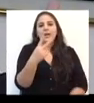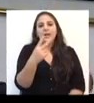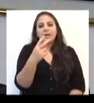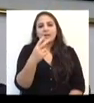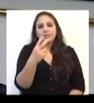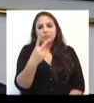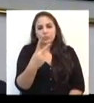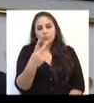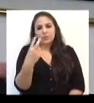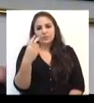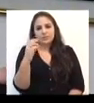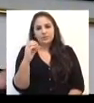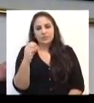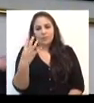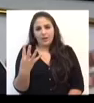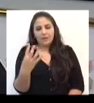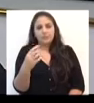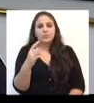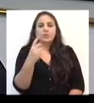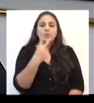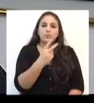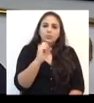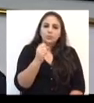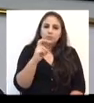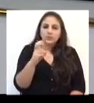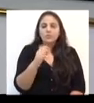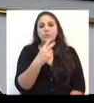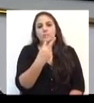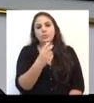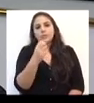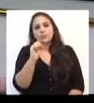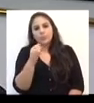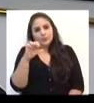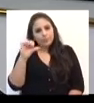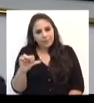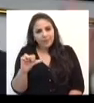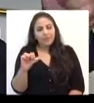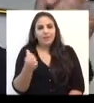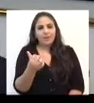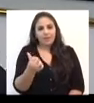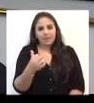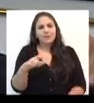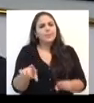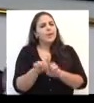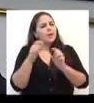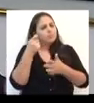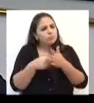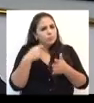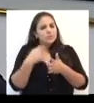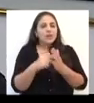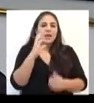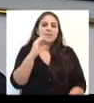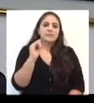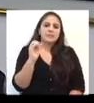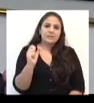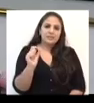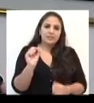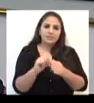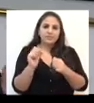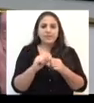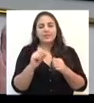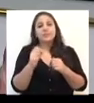da 386, que estas foram as ações que a CISA fez ao longo do tempo, que também trouxeram